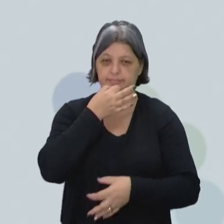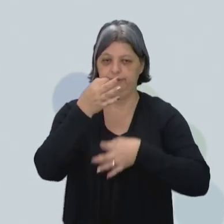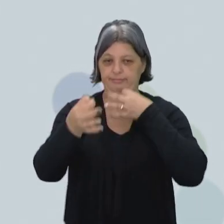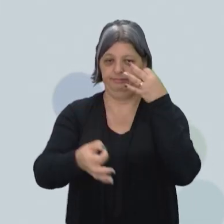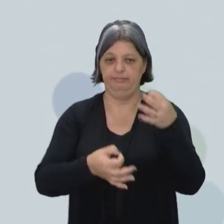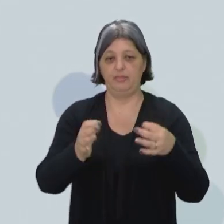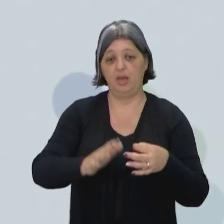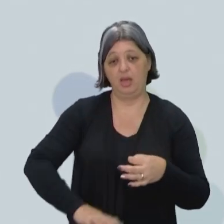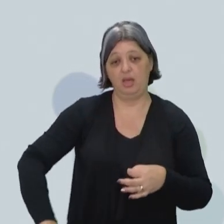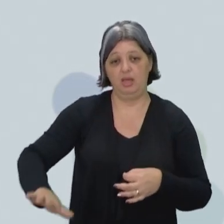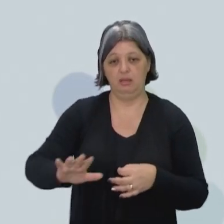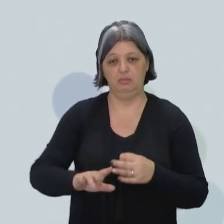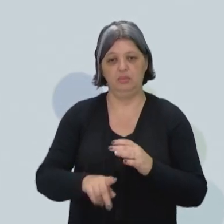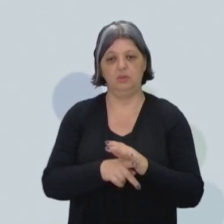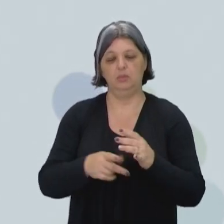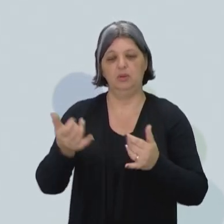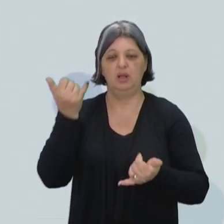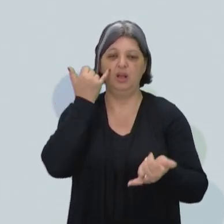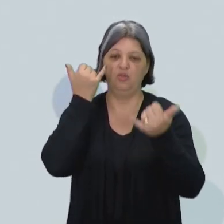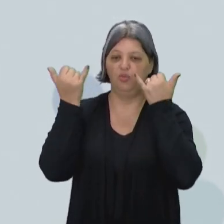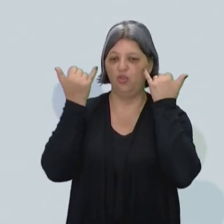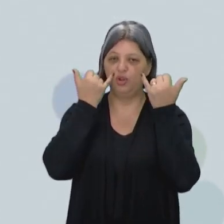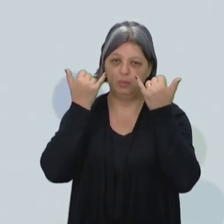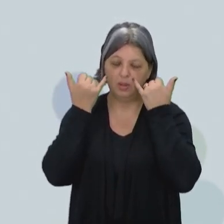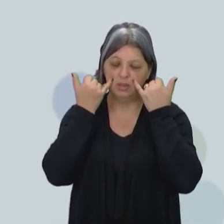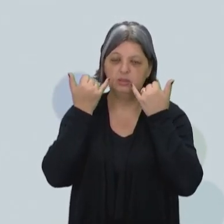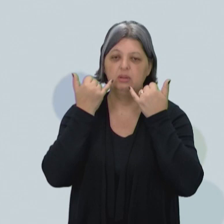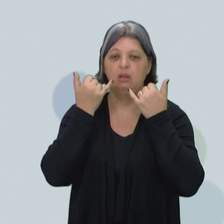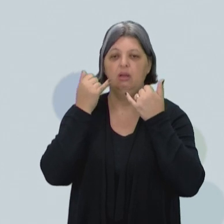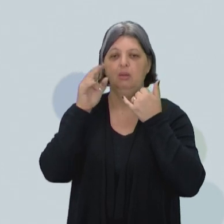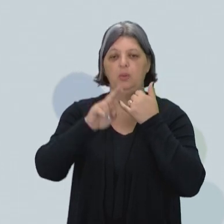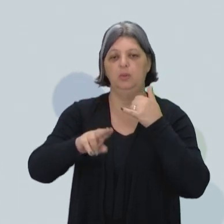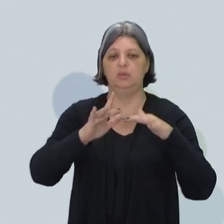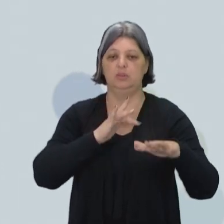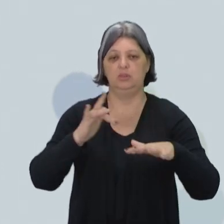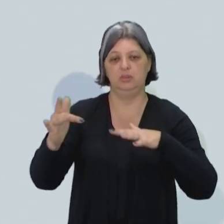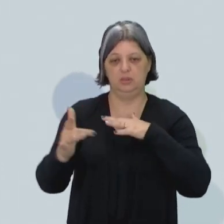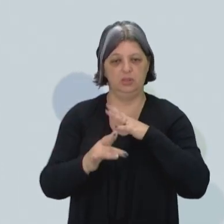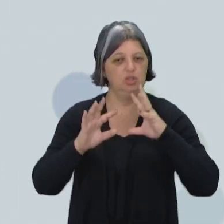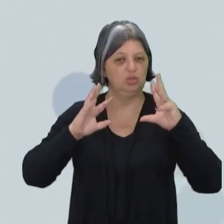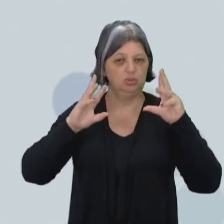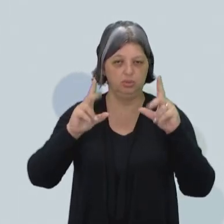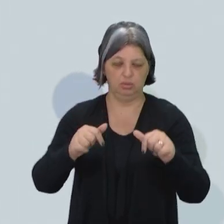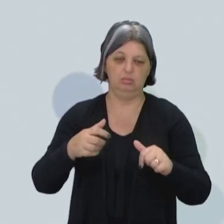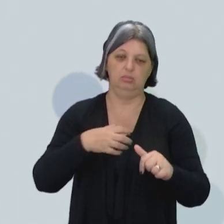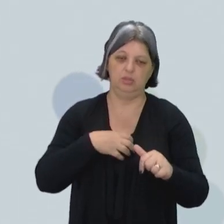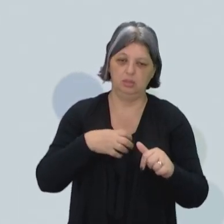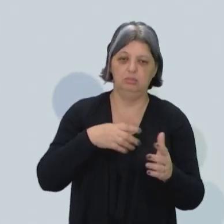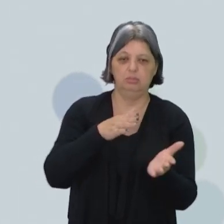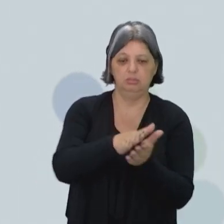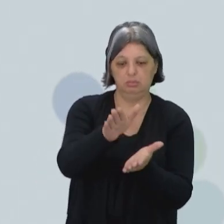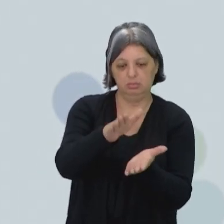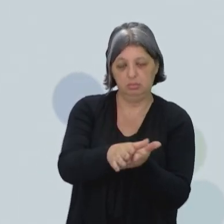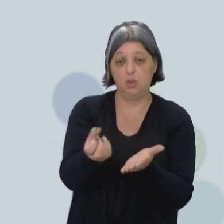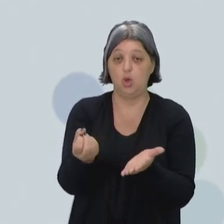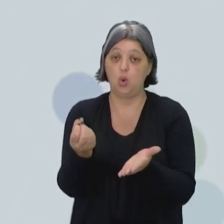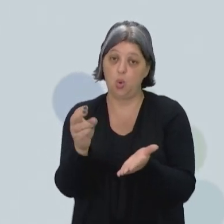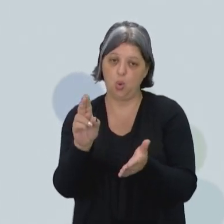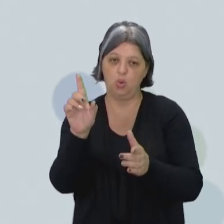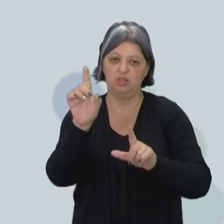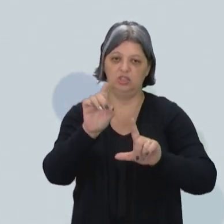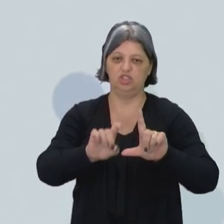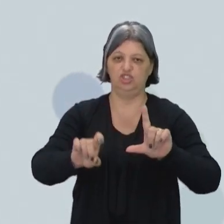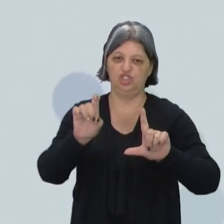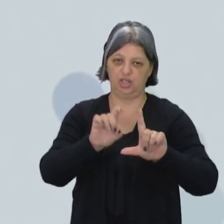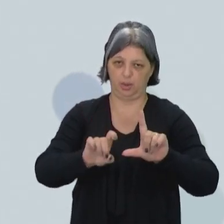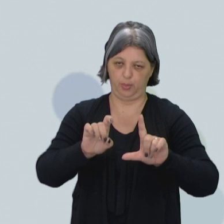do ambiente informacional e midiático em todos os seus formatos, dos impressos aos digitais. Olha